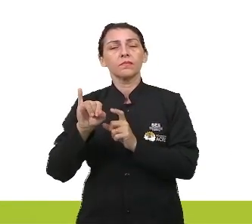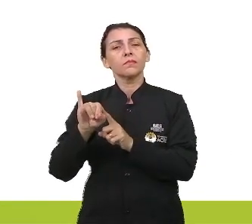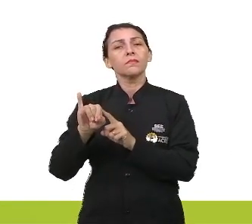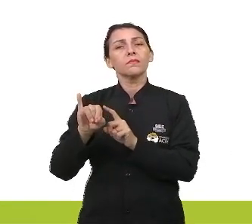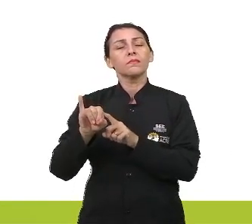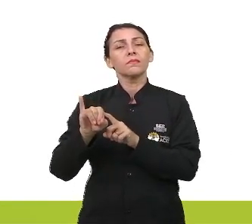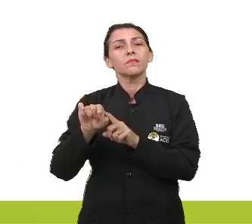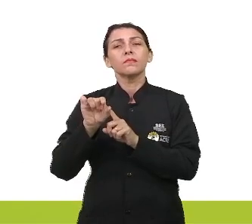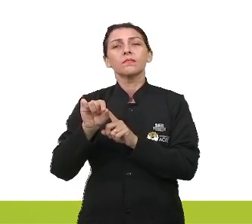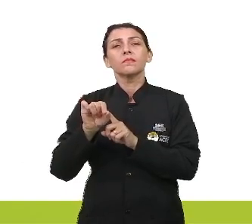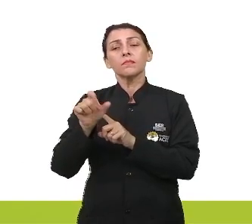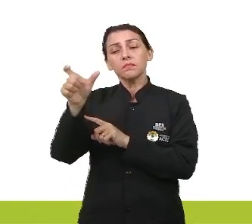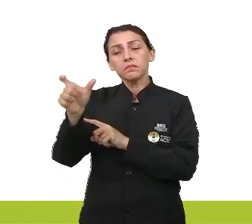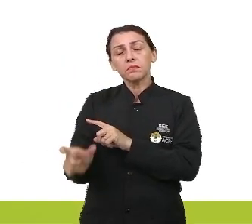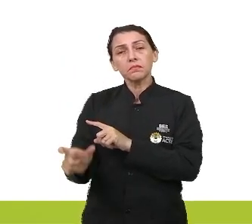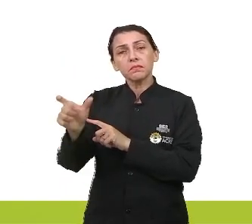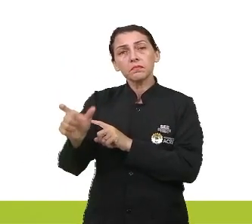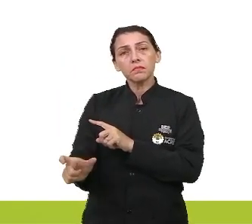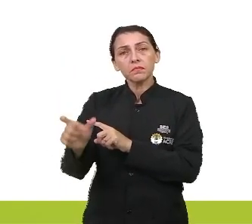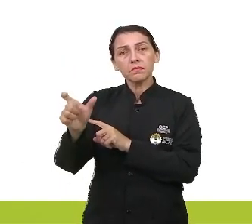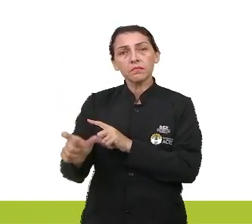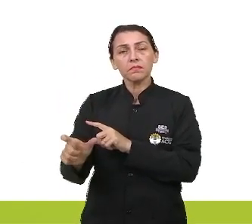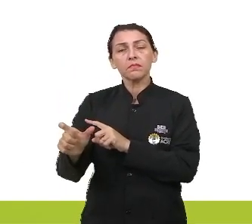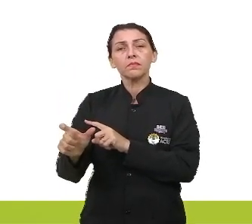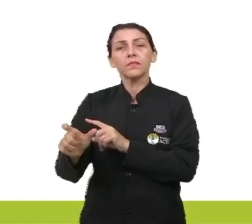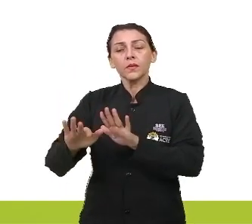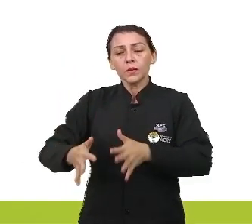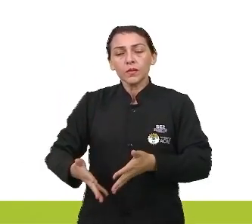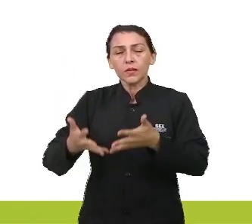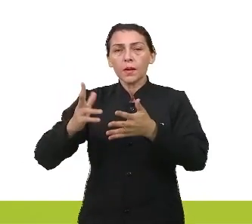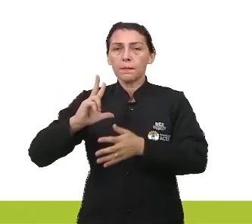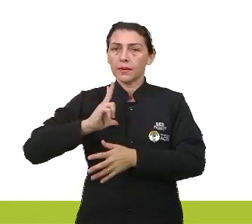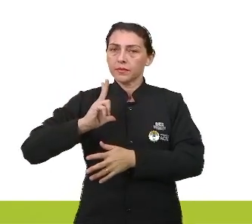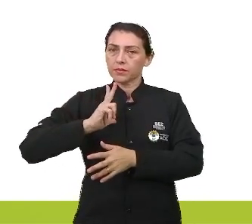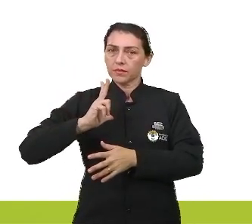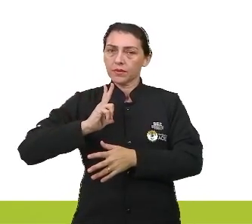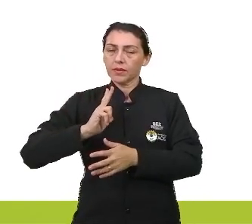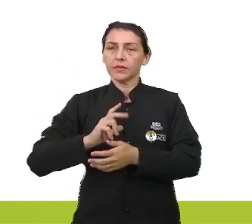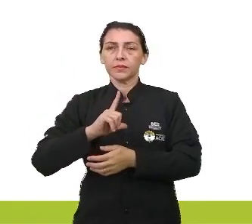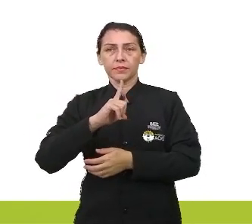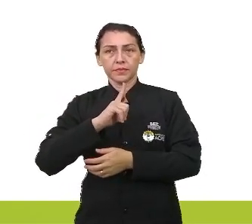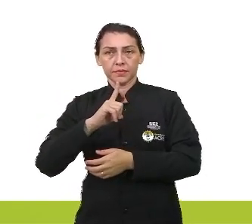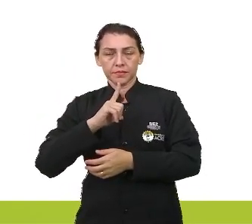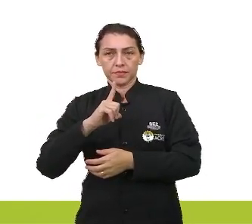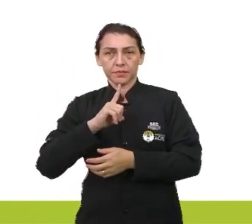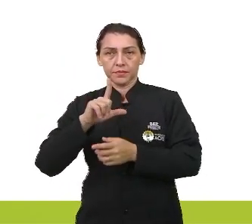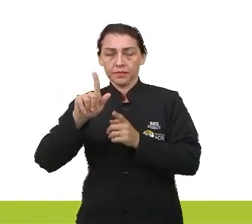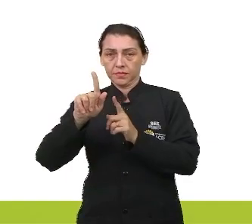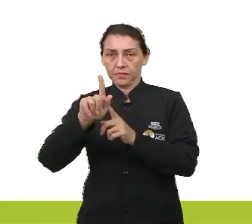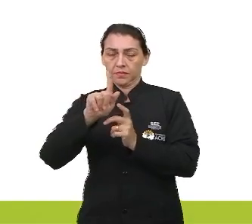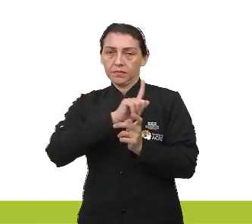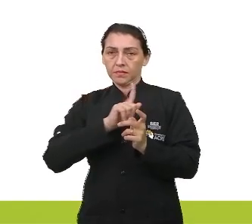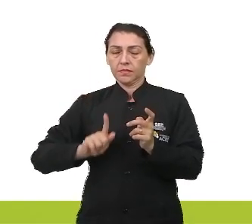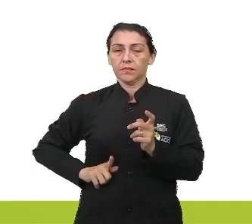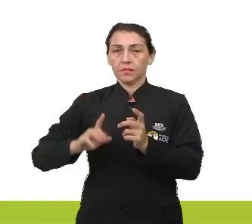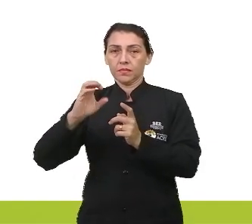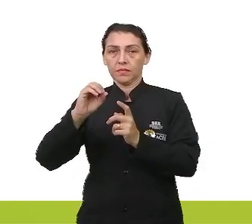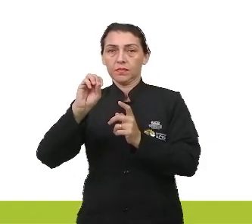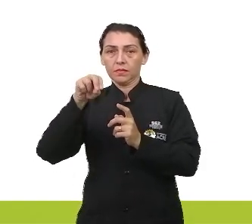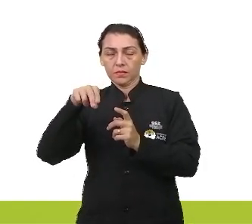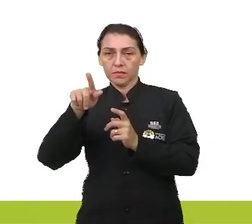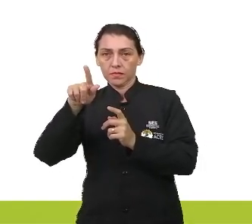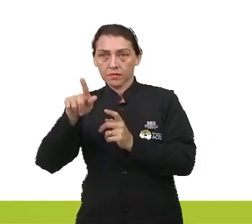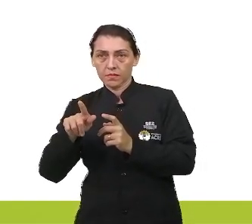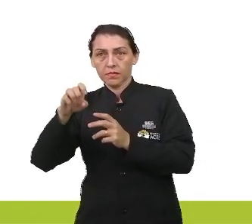de indivíduo ou iniciativa privada. Então, nós temos o G como governo, O como